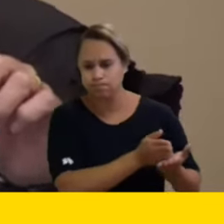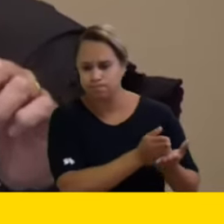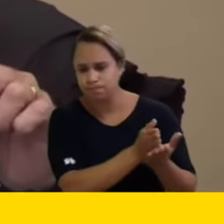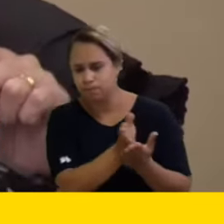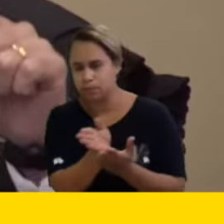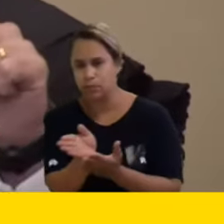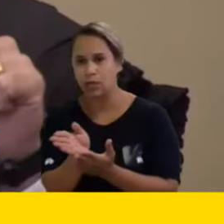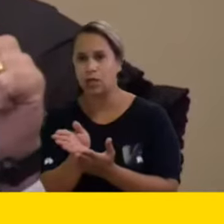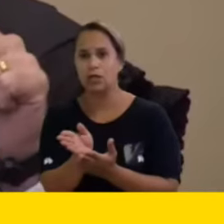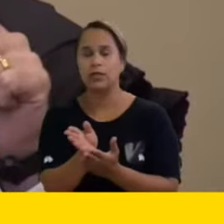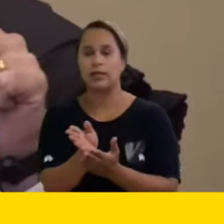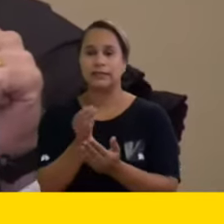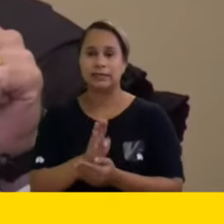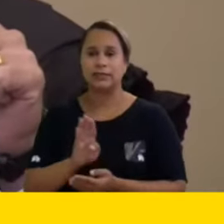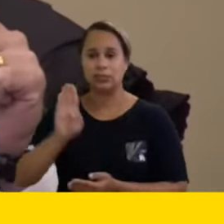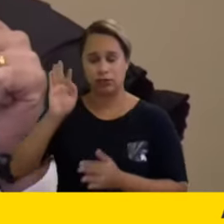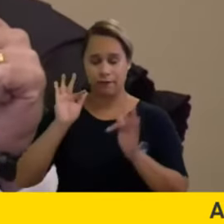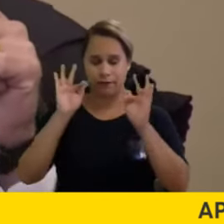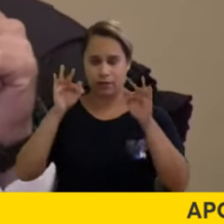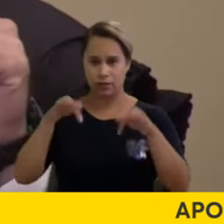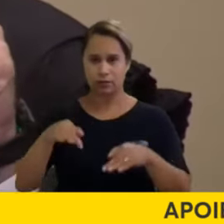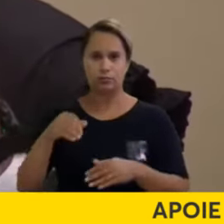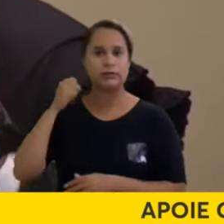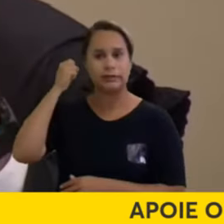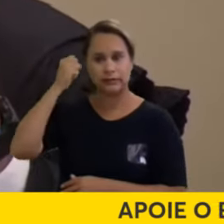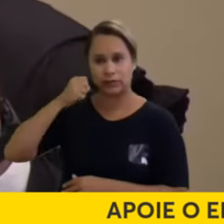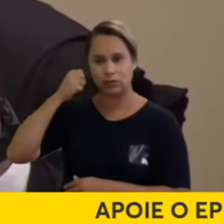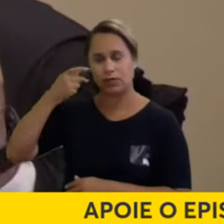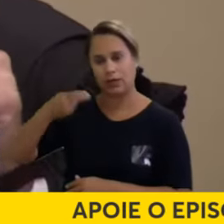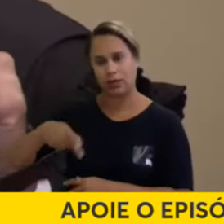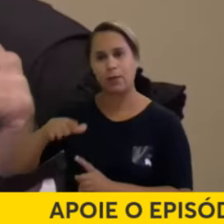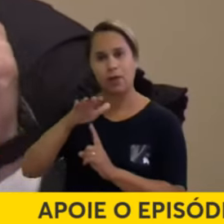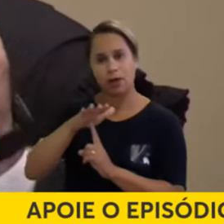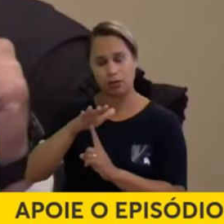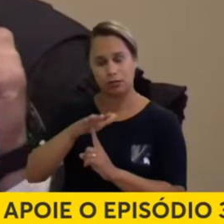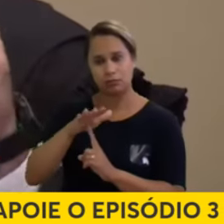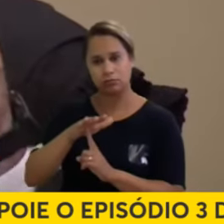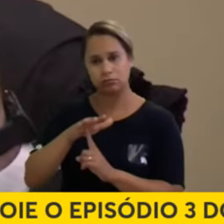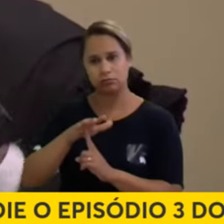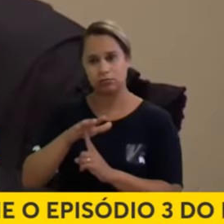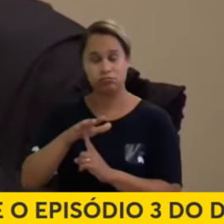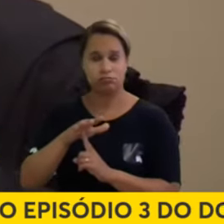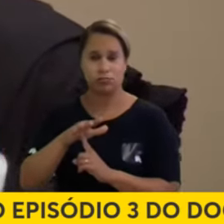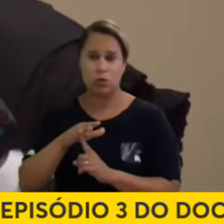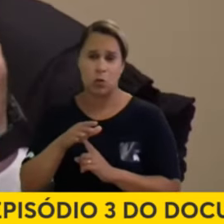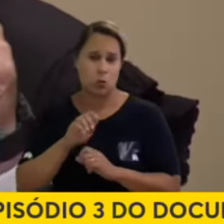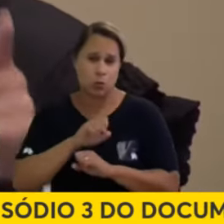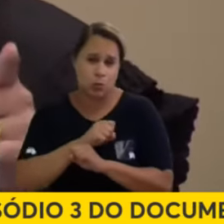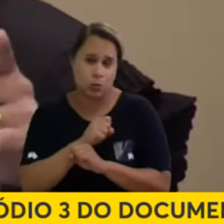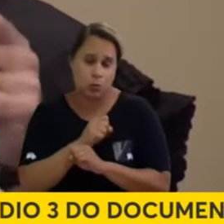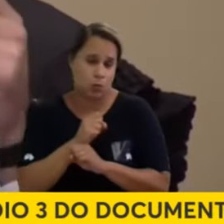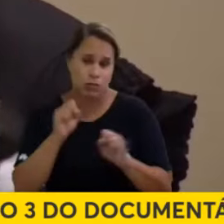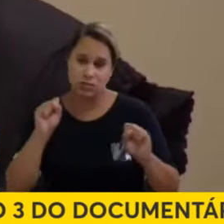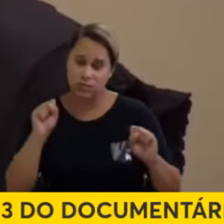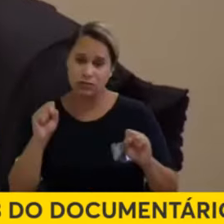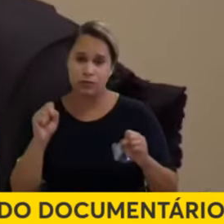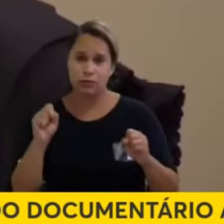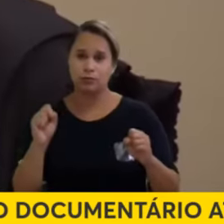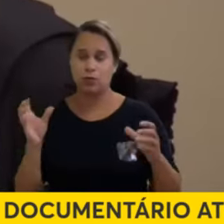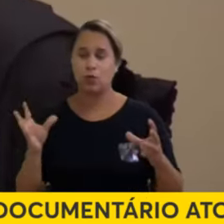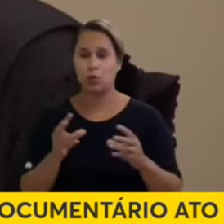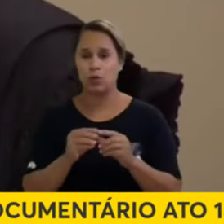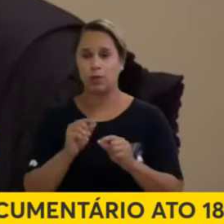candidatura final nesse caso Senador no Paraná o que não é possível concluir porque o próprio investigante pediu e conseguiu impedir a